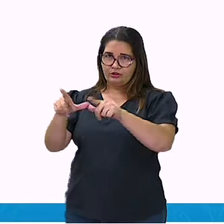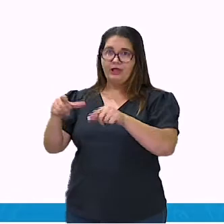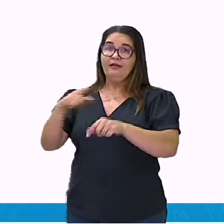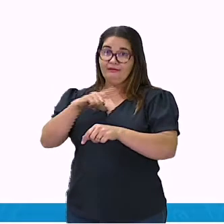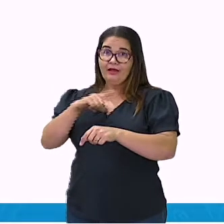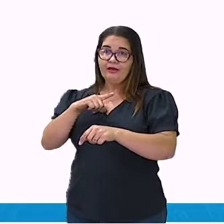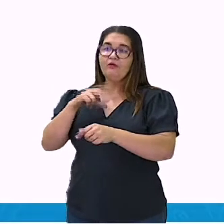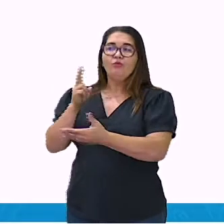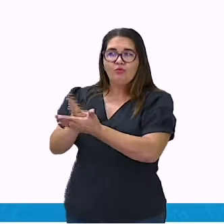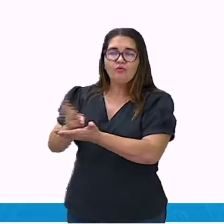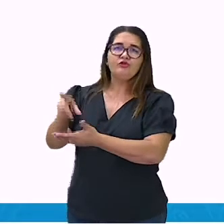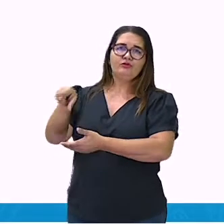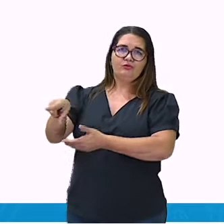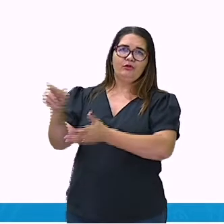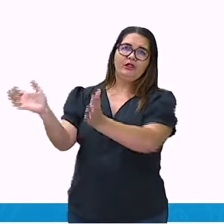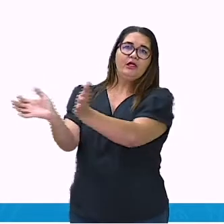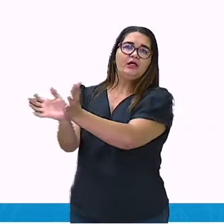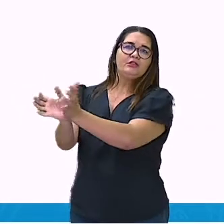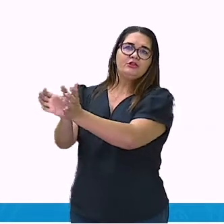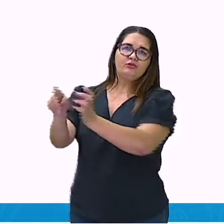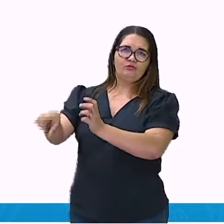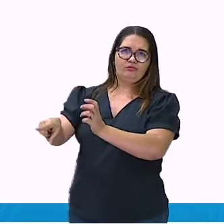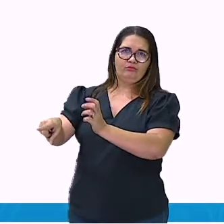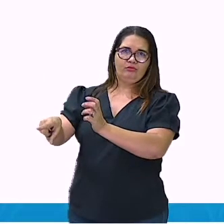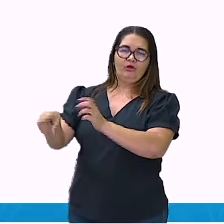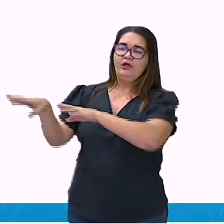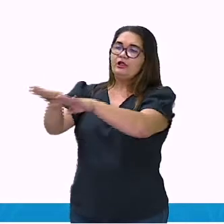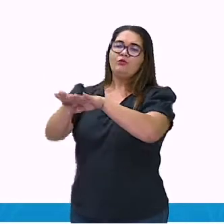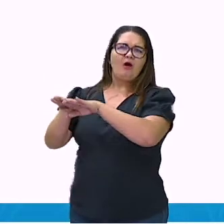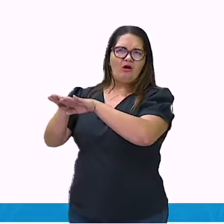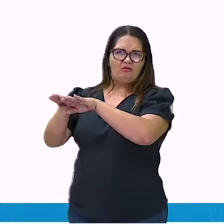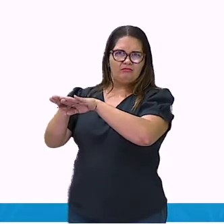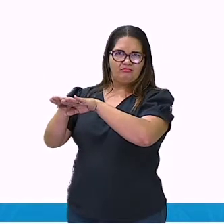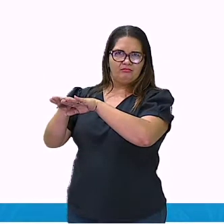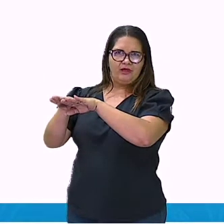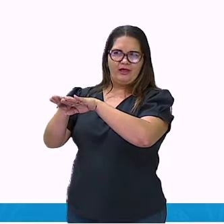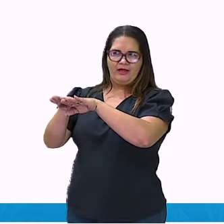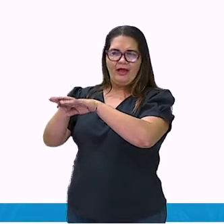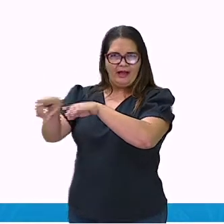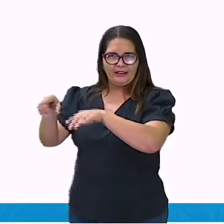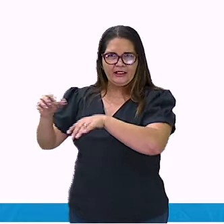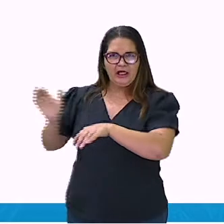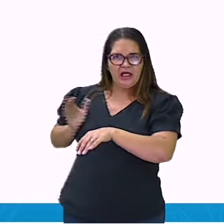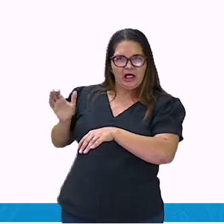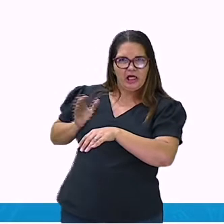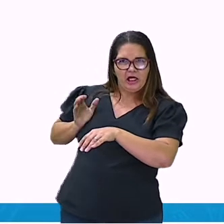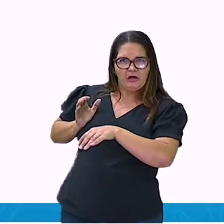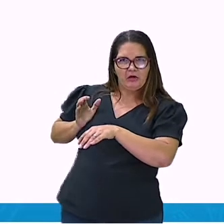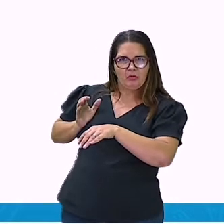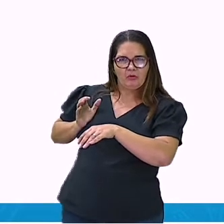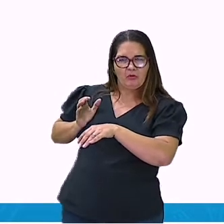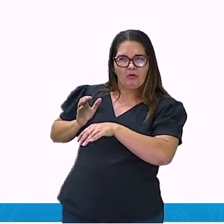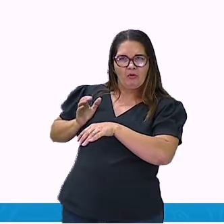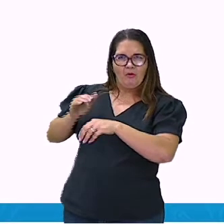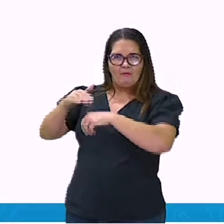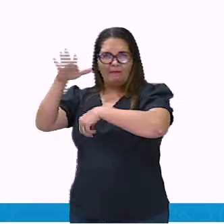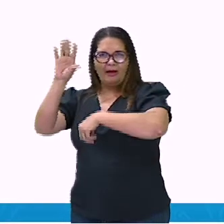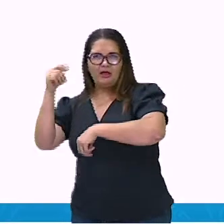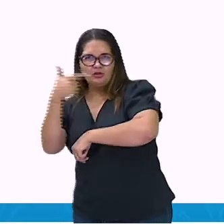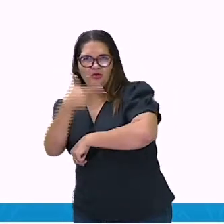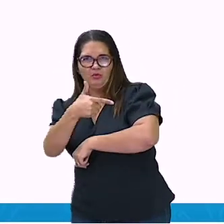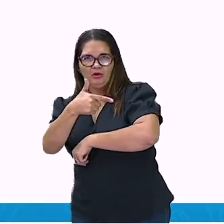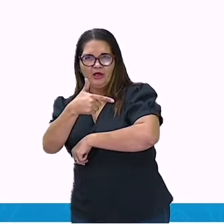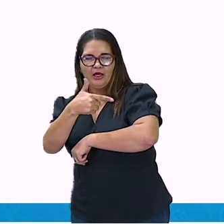nós temos uma líder mulher que ela exerce um cargo como se